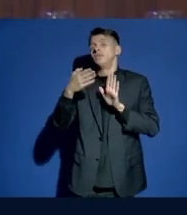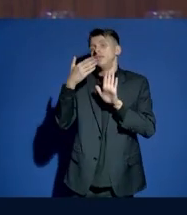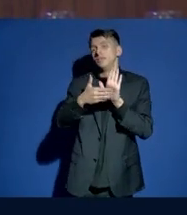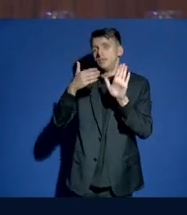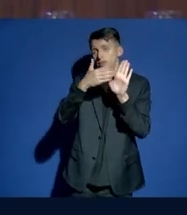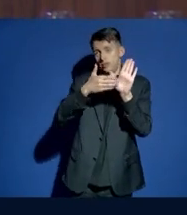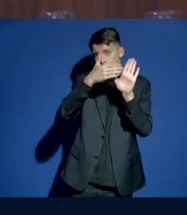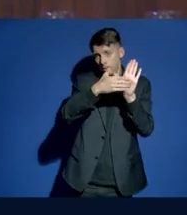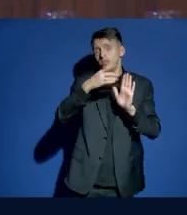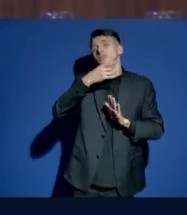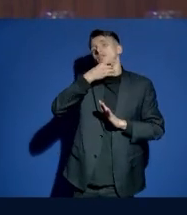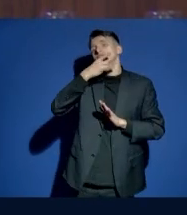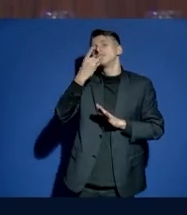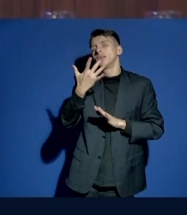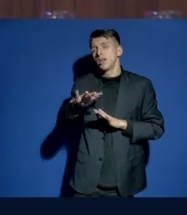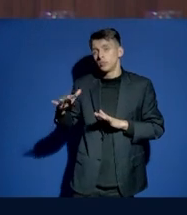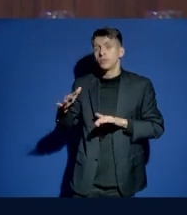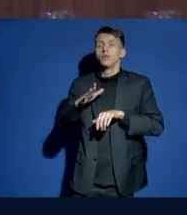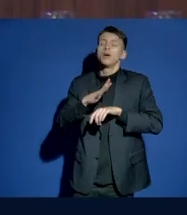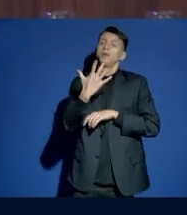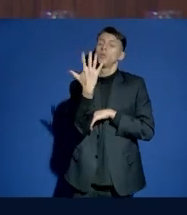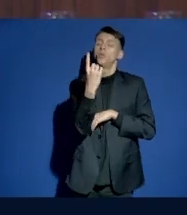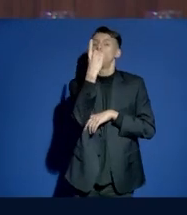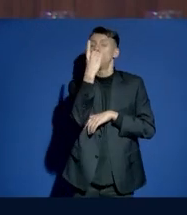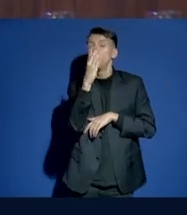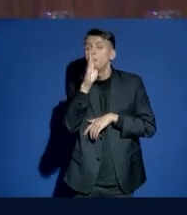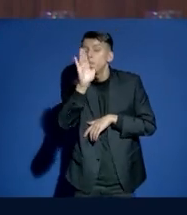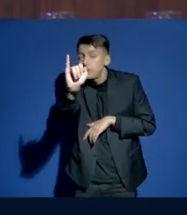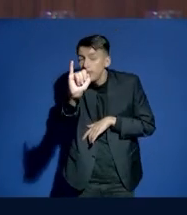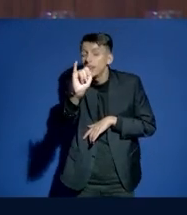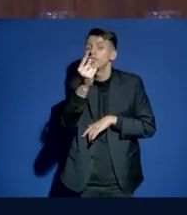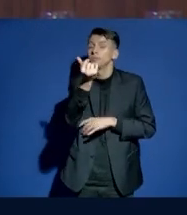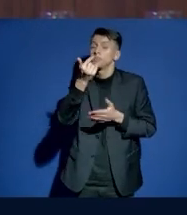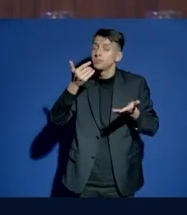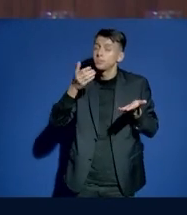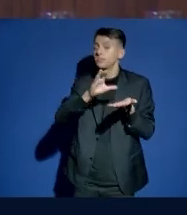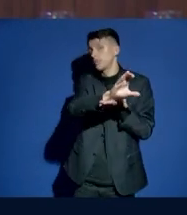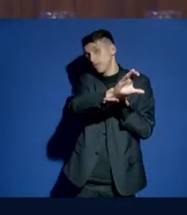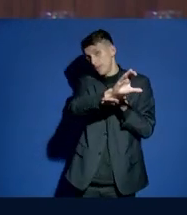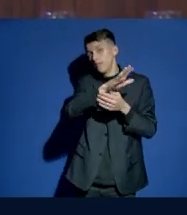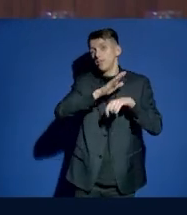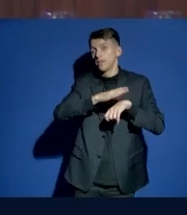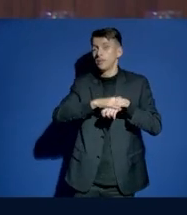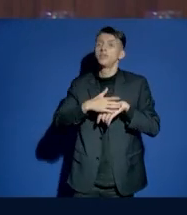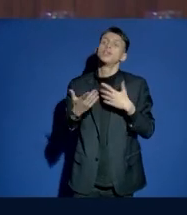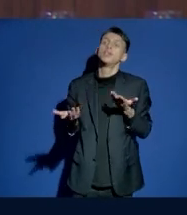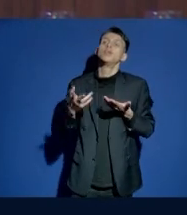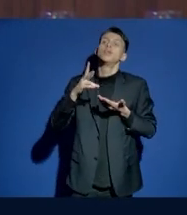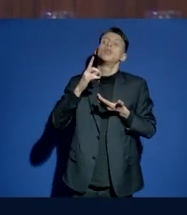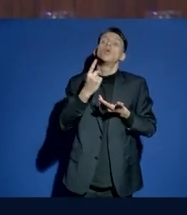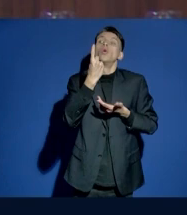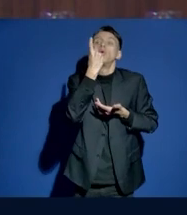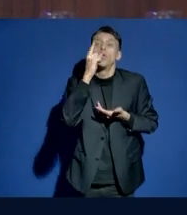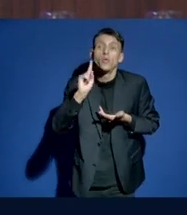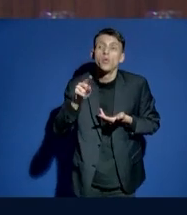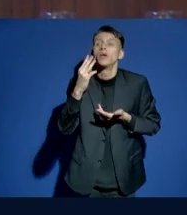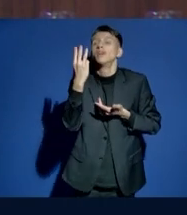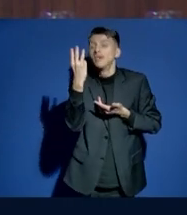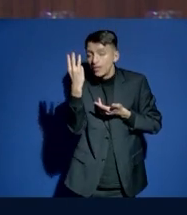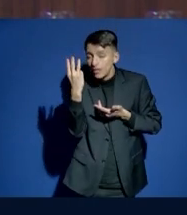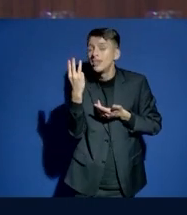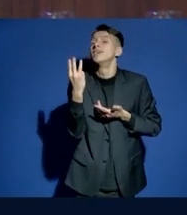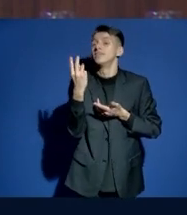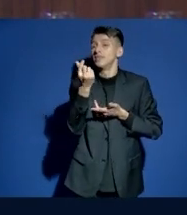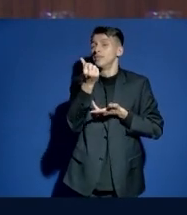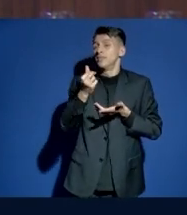interna do porto de Santos e a gente tá falando aí de mais de um bi de investimento só no acesso ao porto Porto que hoje está recebendo um terço da sua carga por